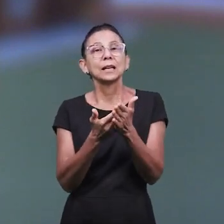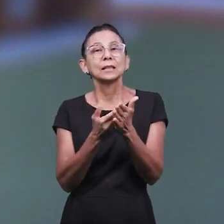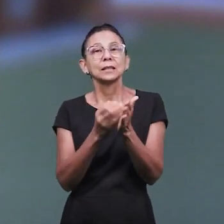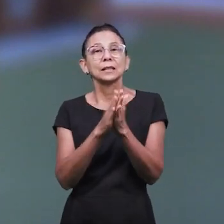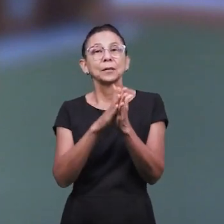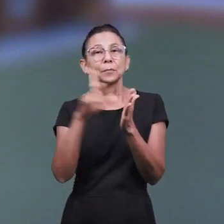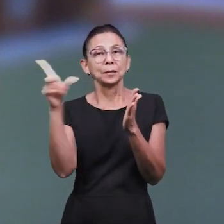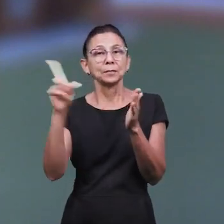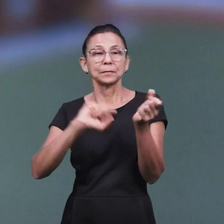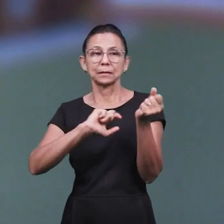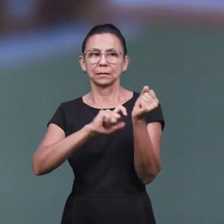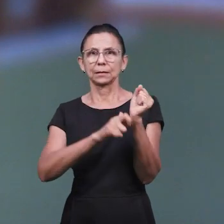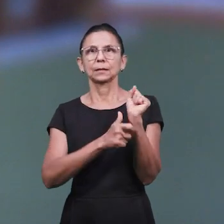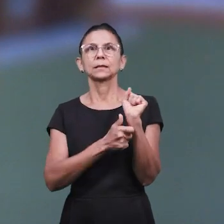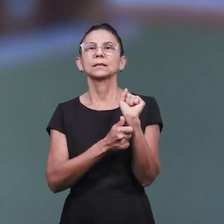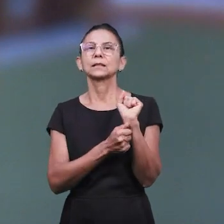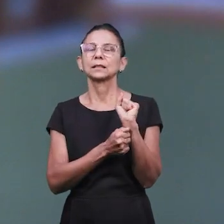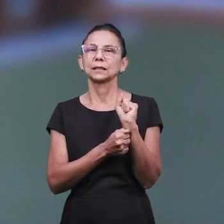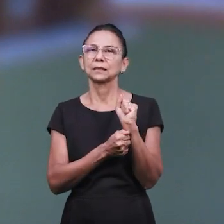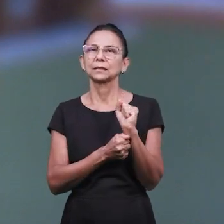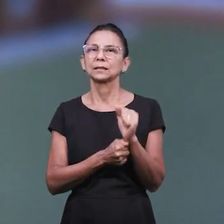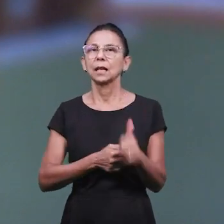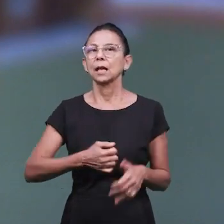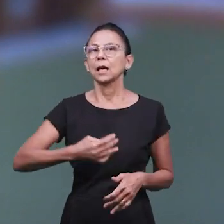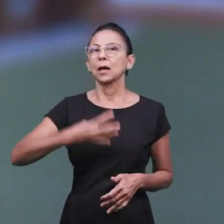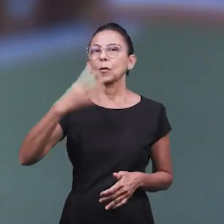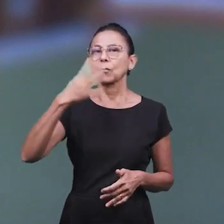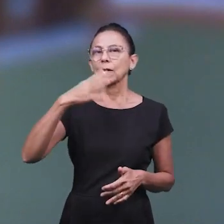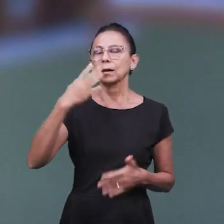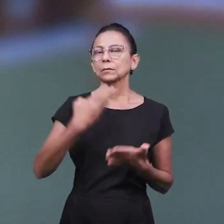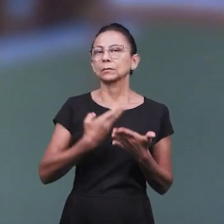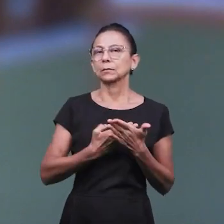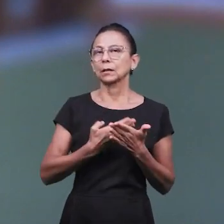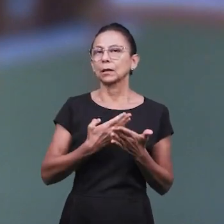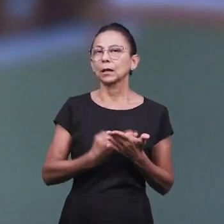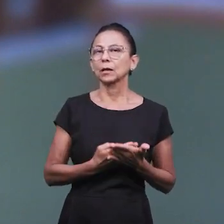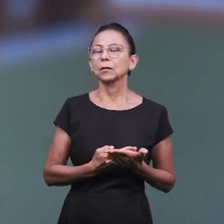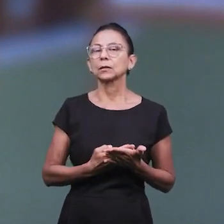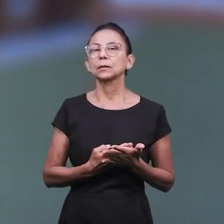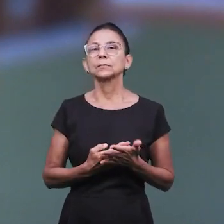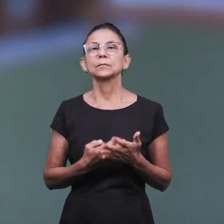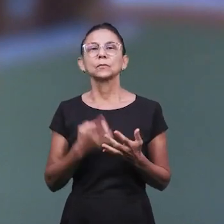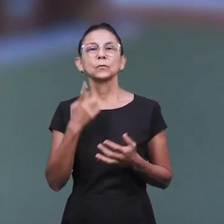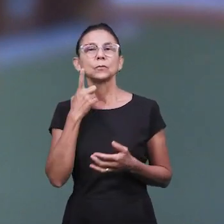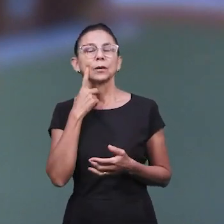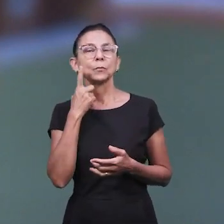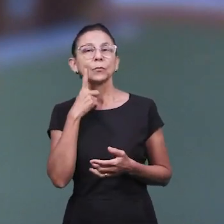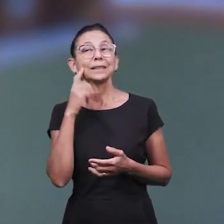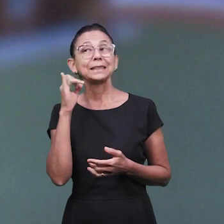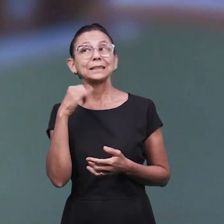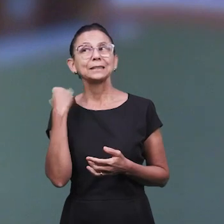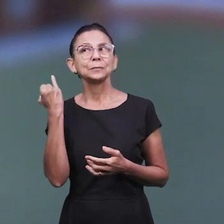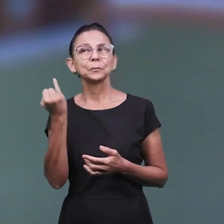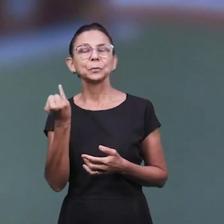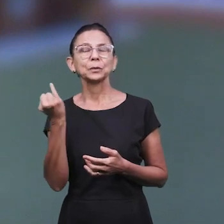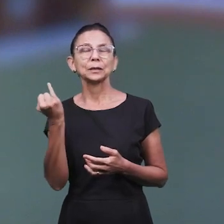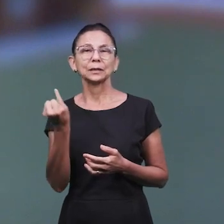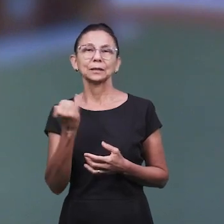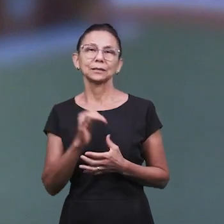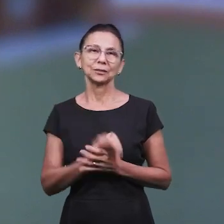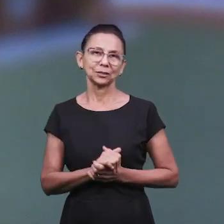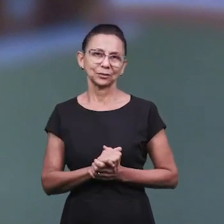da Palavra de Deus e nessa quarta aula nós vamos estudar sobre a importância de termos o